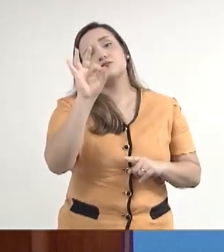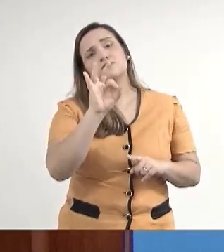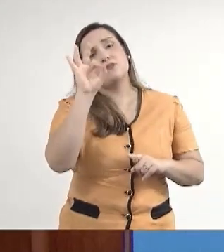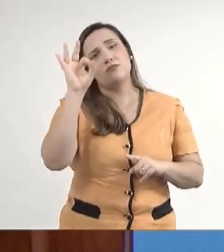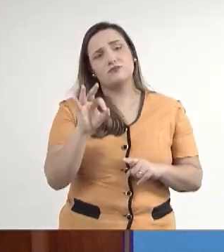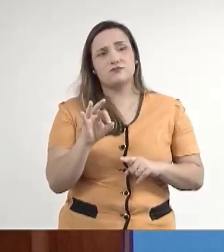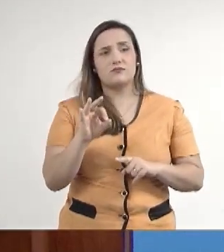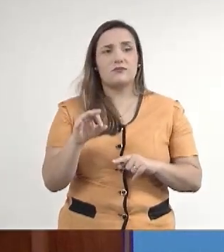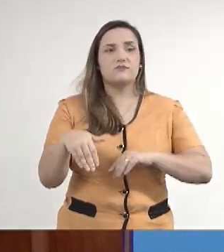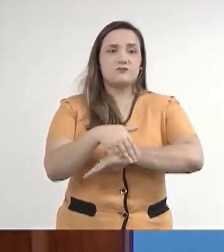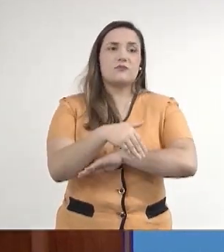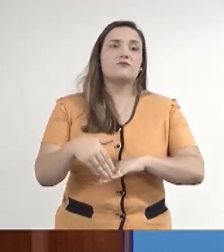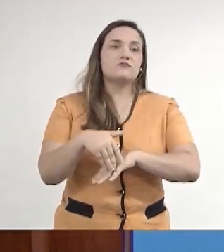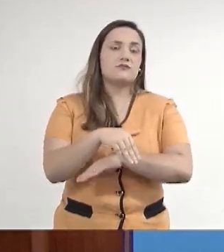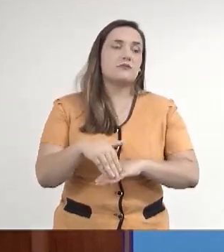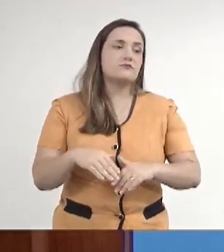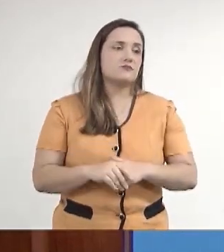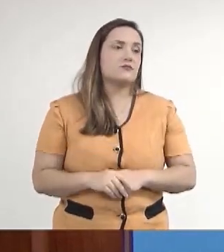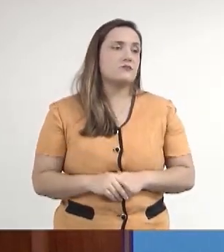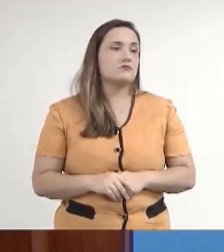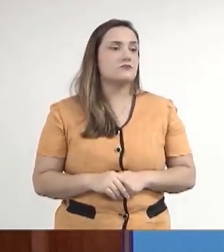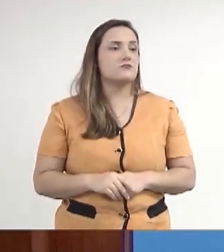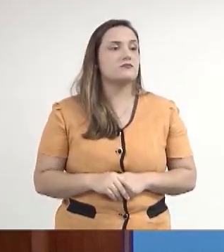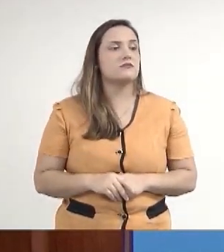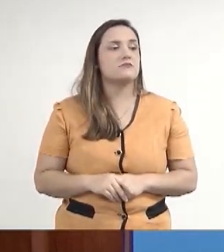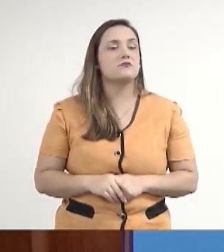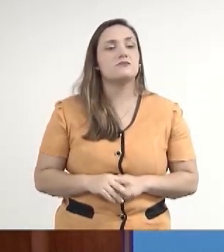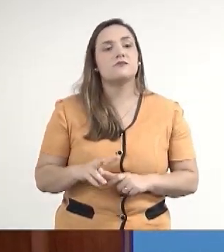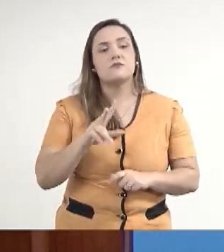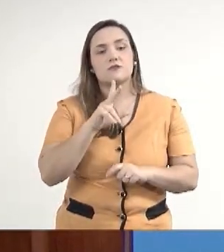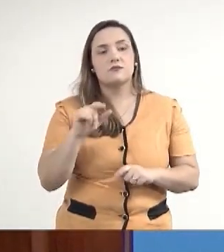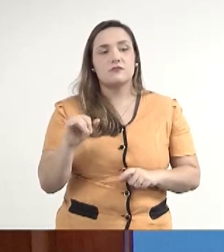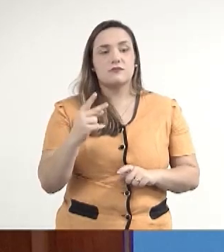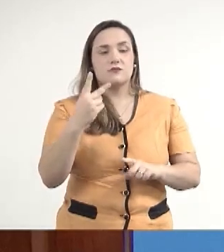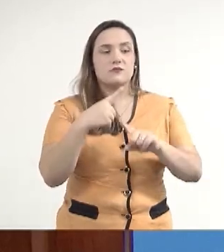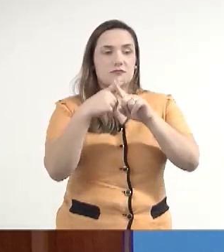da rodovia duplicada.